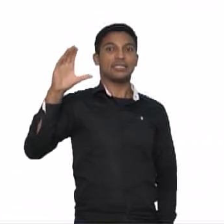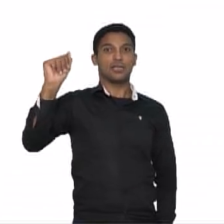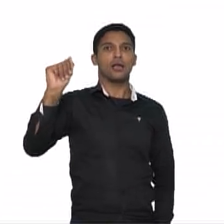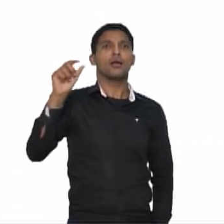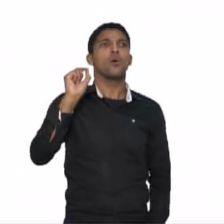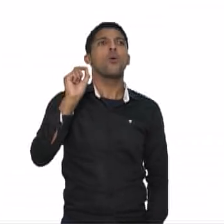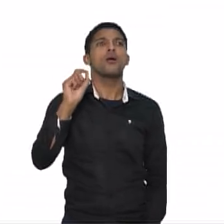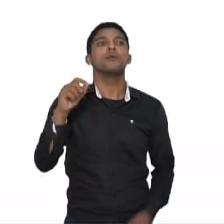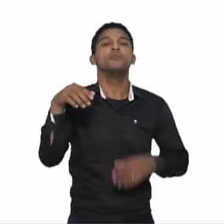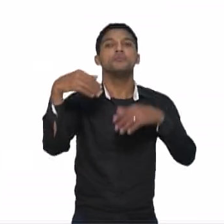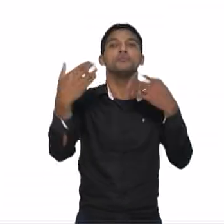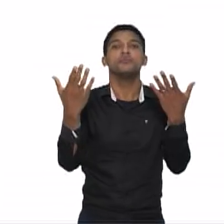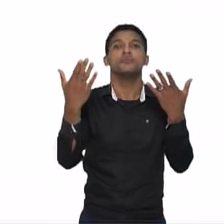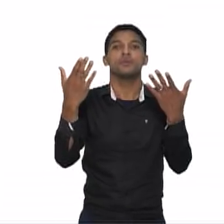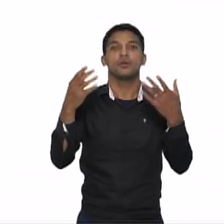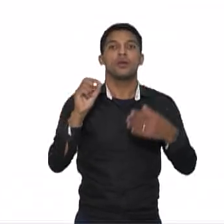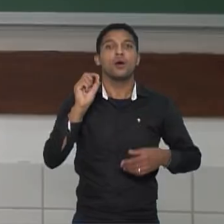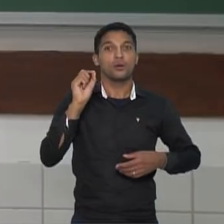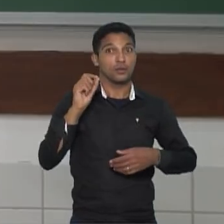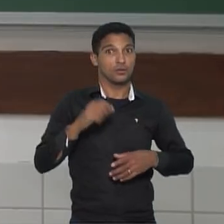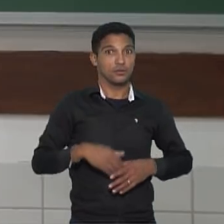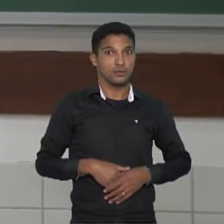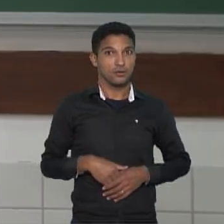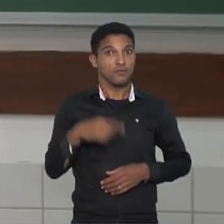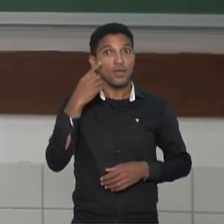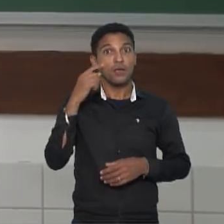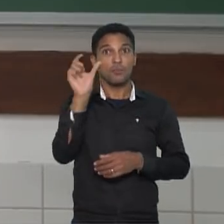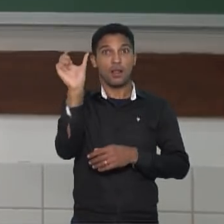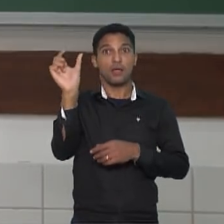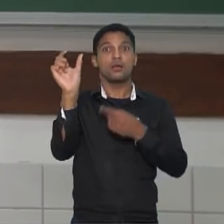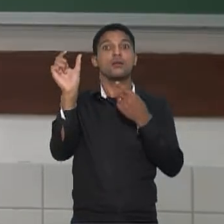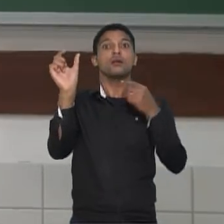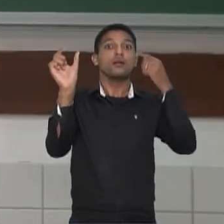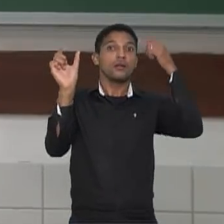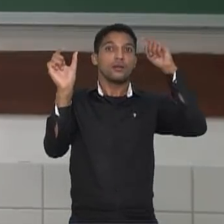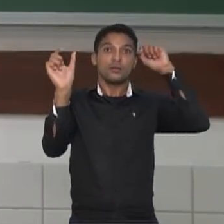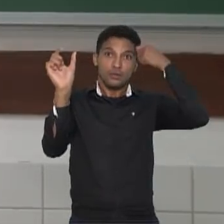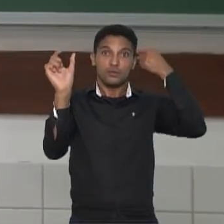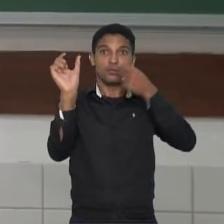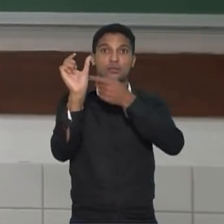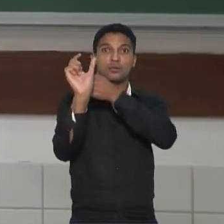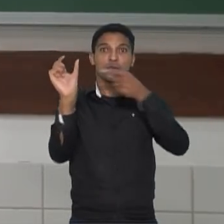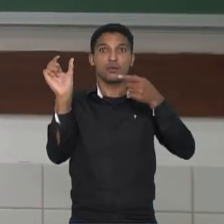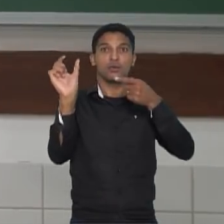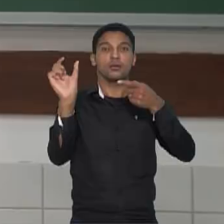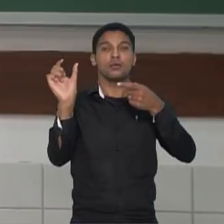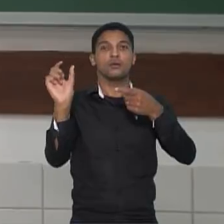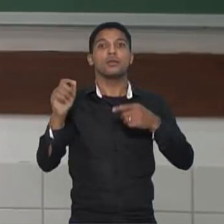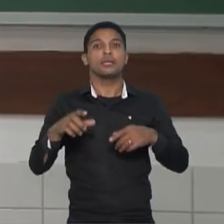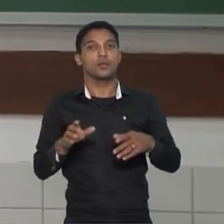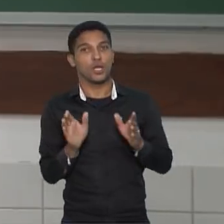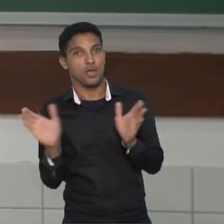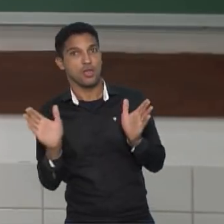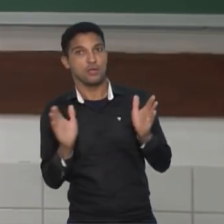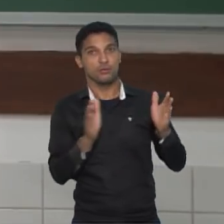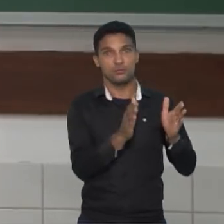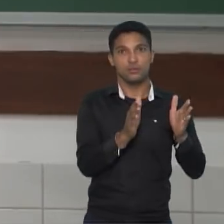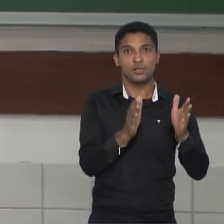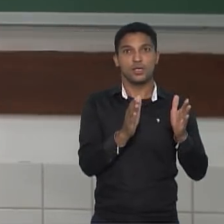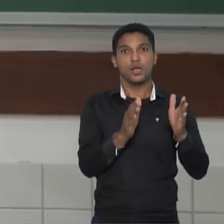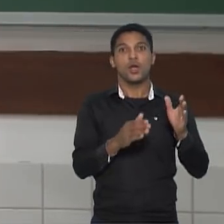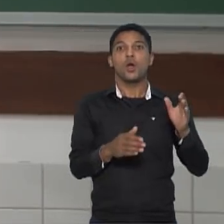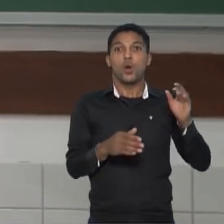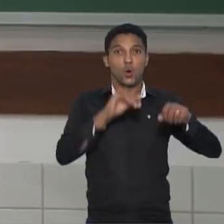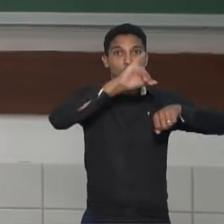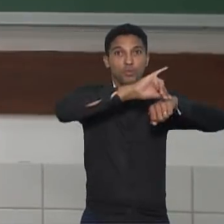mais recente. Então são dois tipos. Um, que o objeto é programado para deixar de